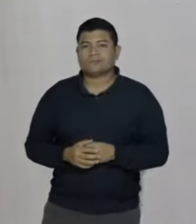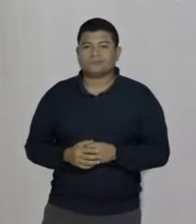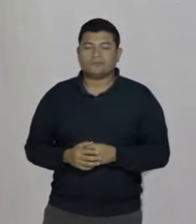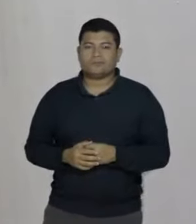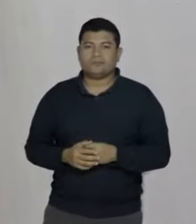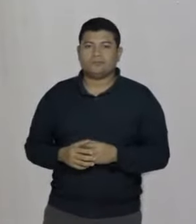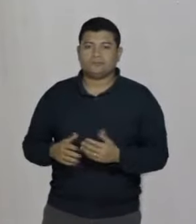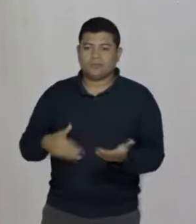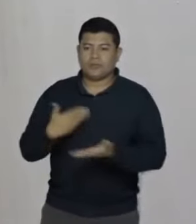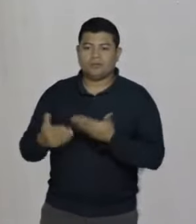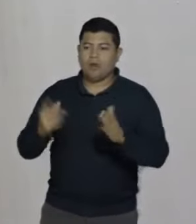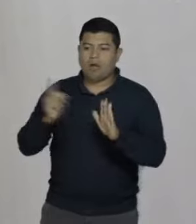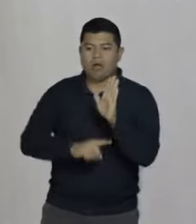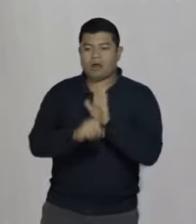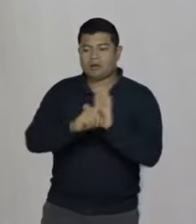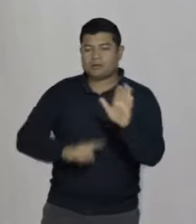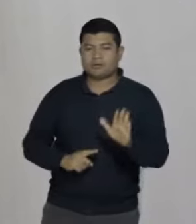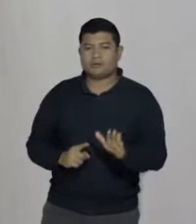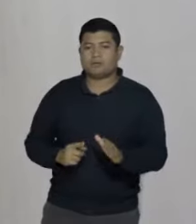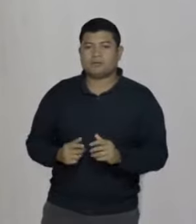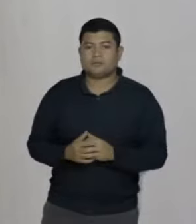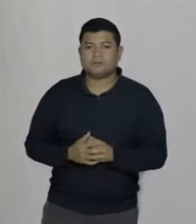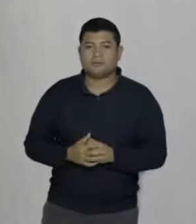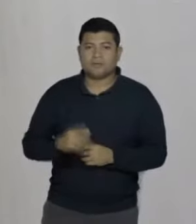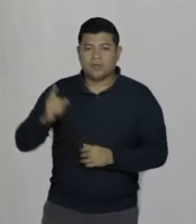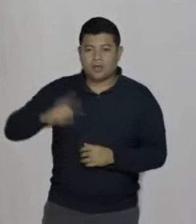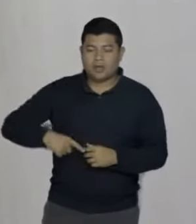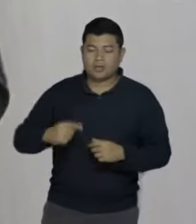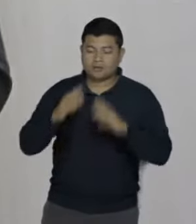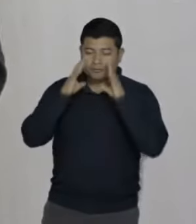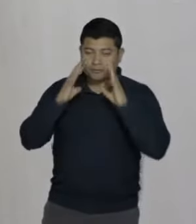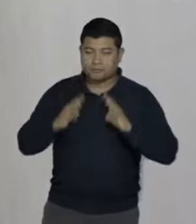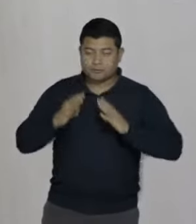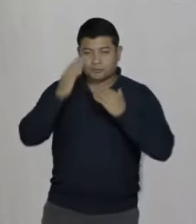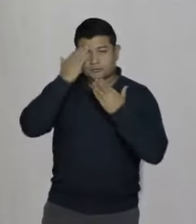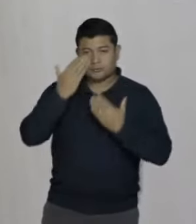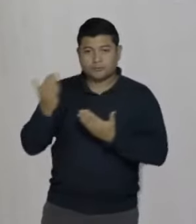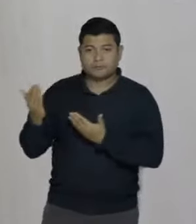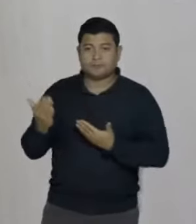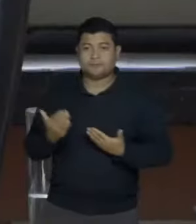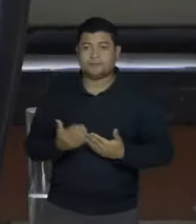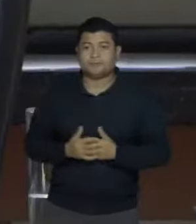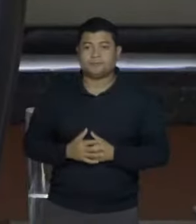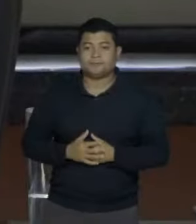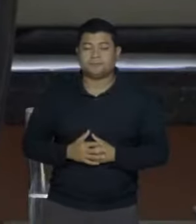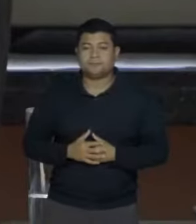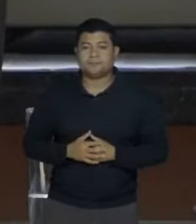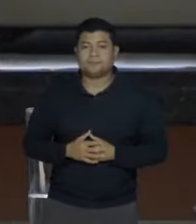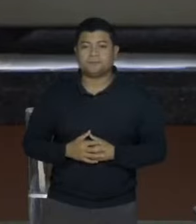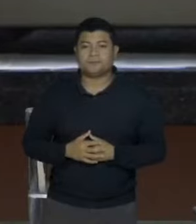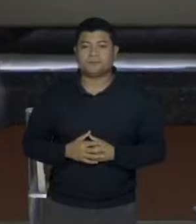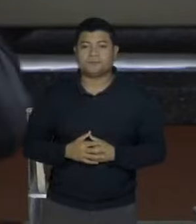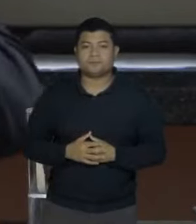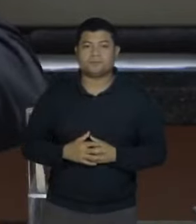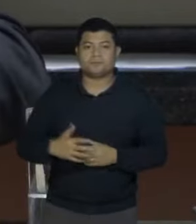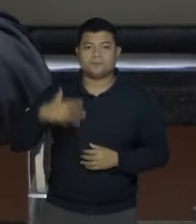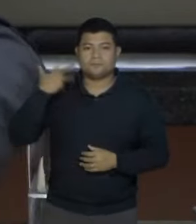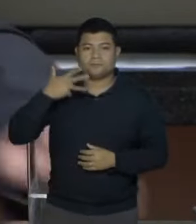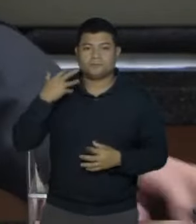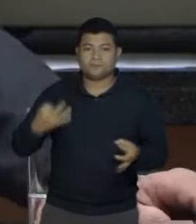oferta desse curso a partir do ano que vem Era isso senhores deputados Muito obrigado pela oportunidade feita a